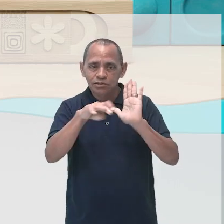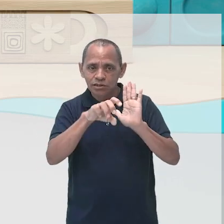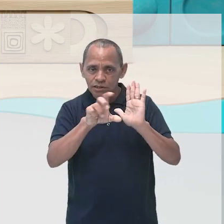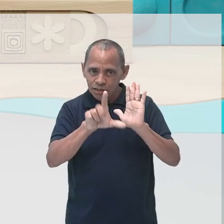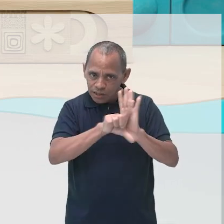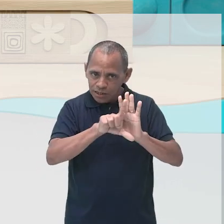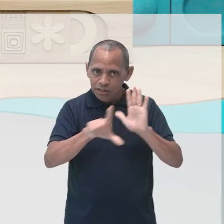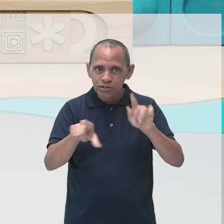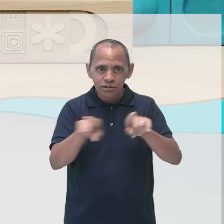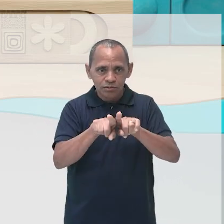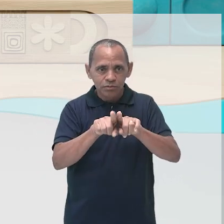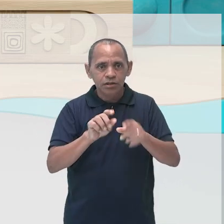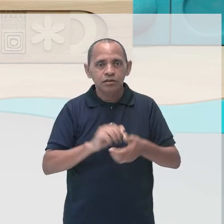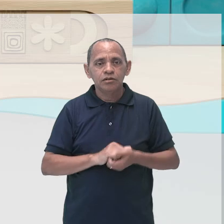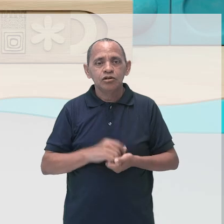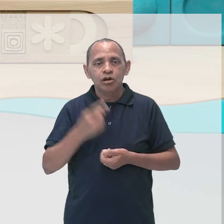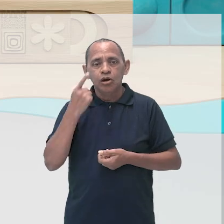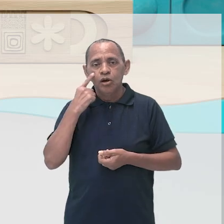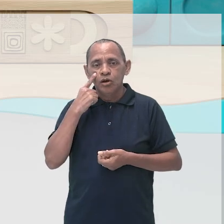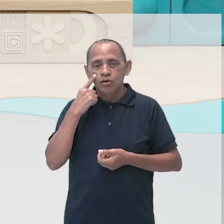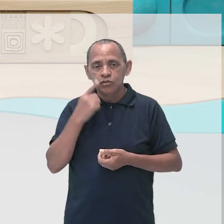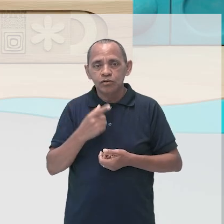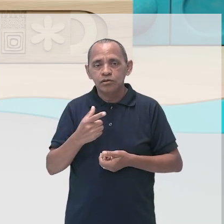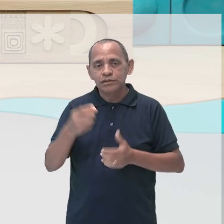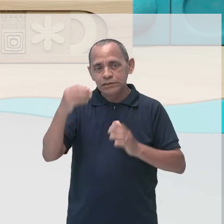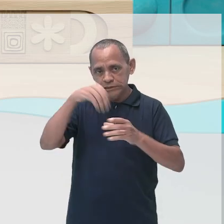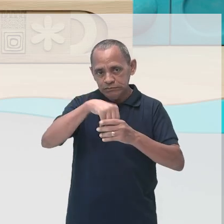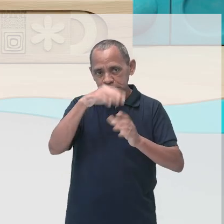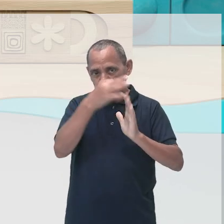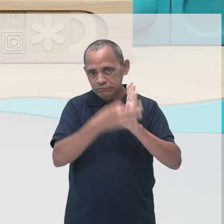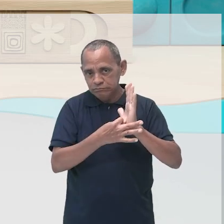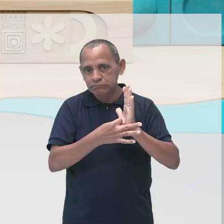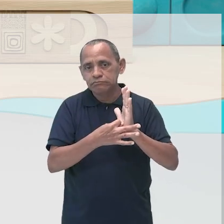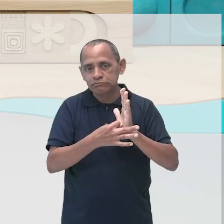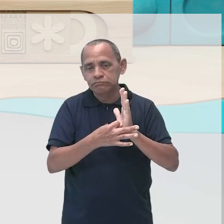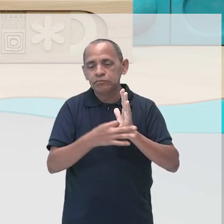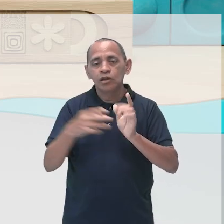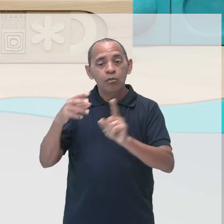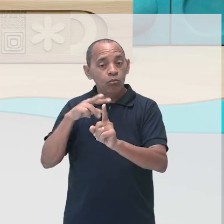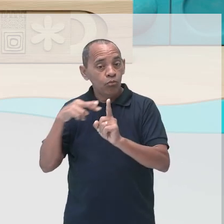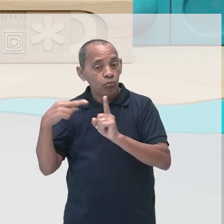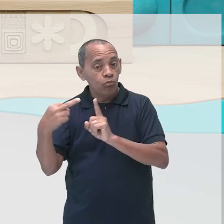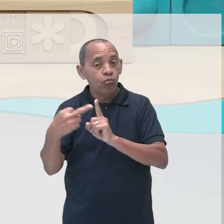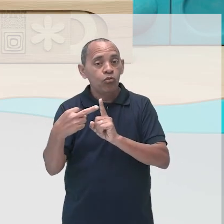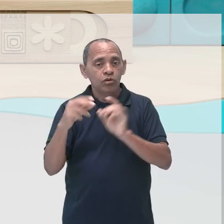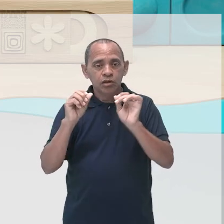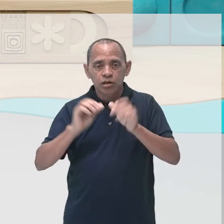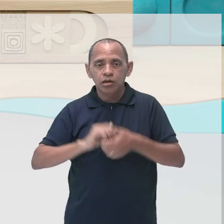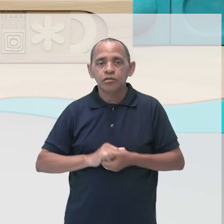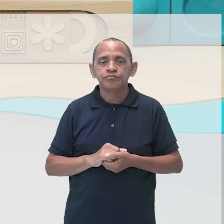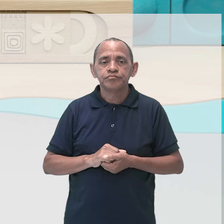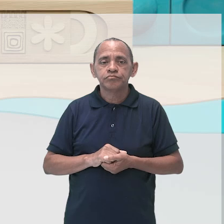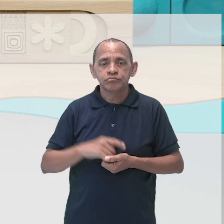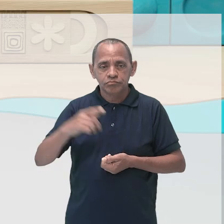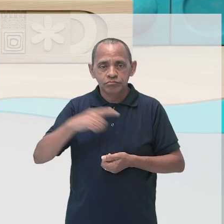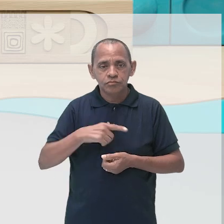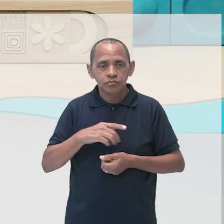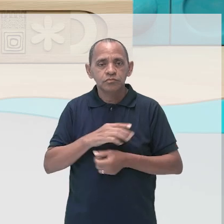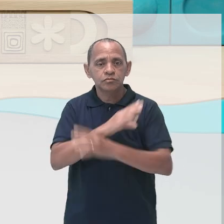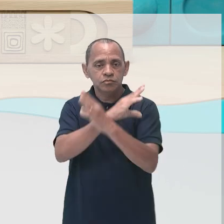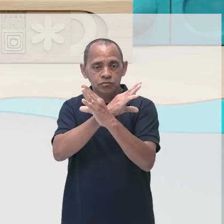Vamos observar que ele coloca isso dentro do nosso texto. O ponto de vista é esse. Observem aqui a presença das conjunções, olha